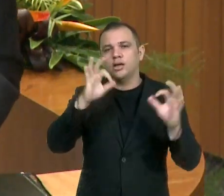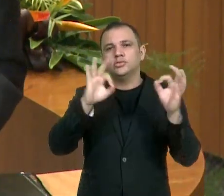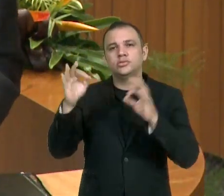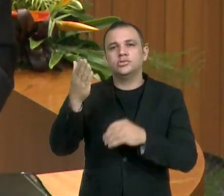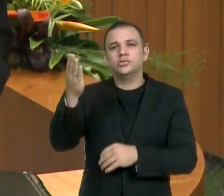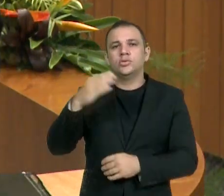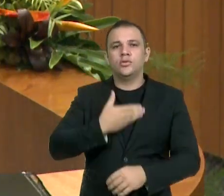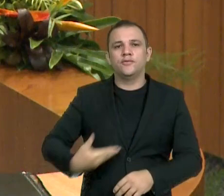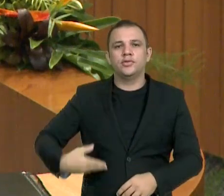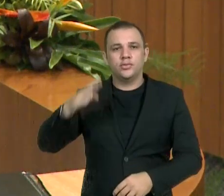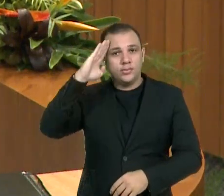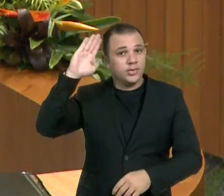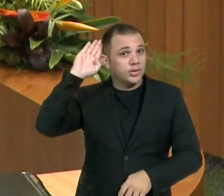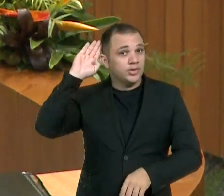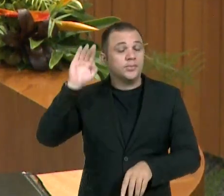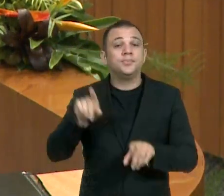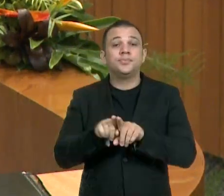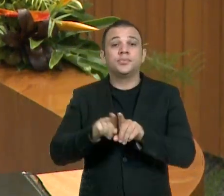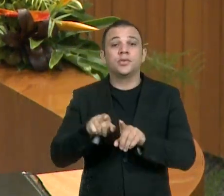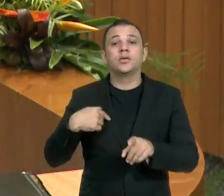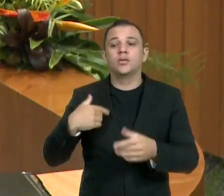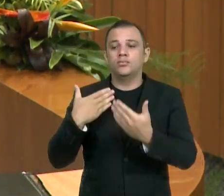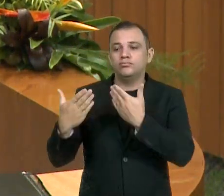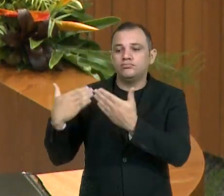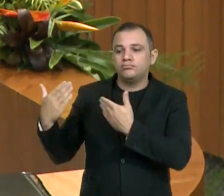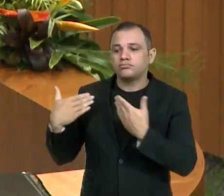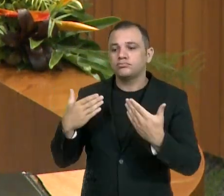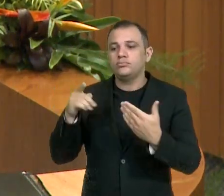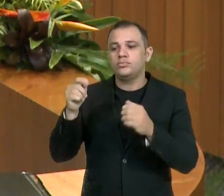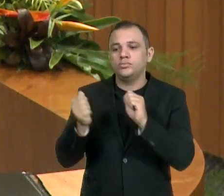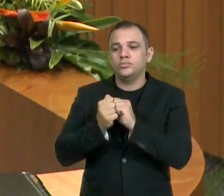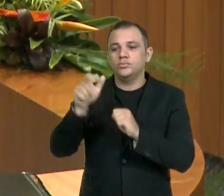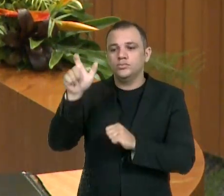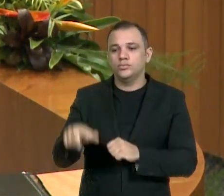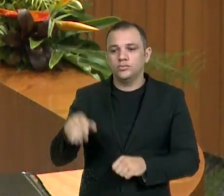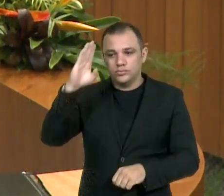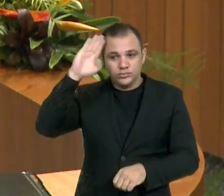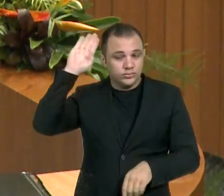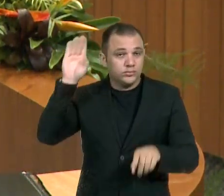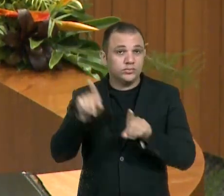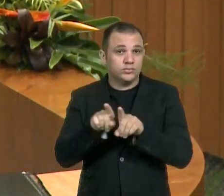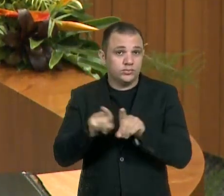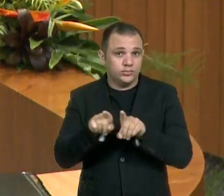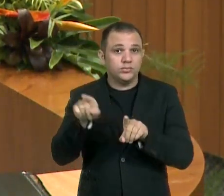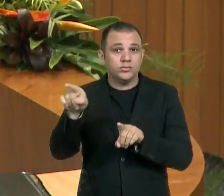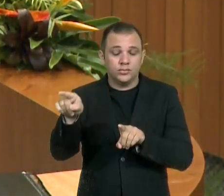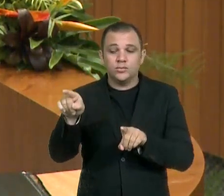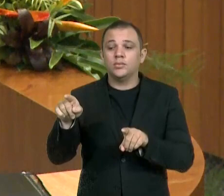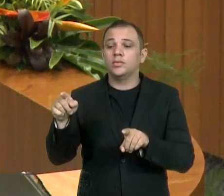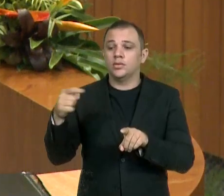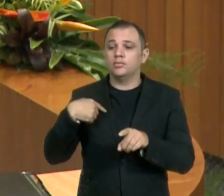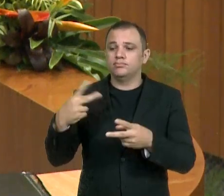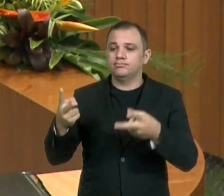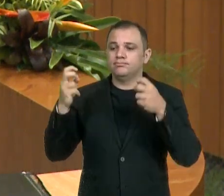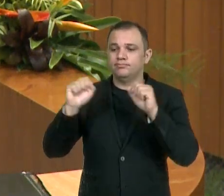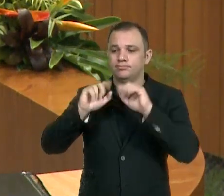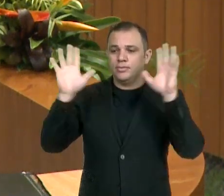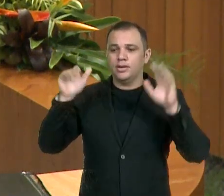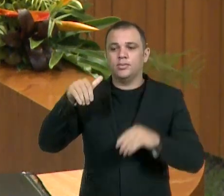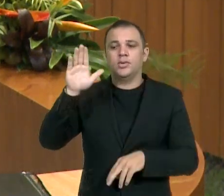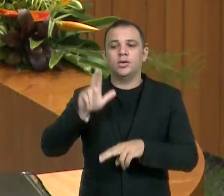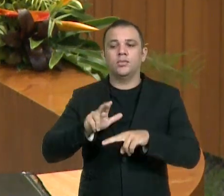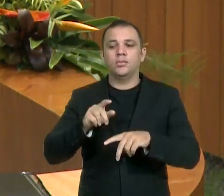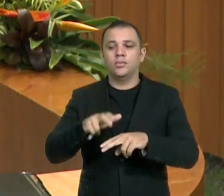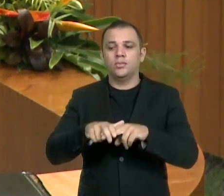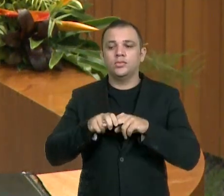Carlos Brandão. Tive a oportunidade de conversar bastante com ele também ontem durante o evento. Cada vez mais claro aí a postura do